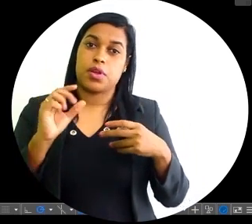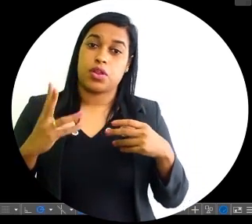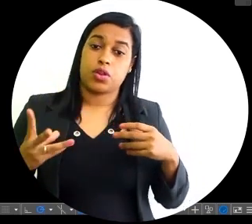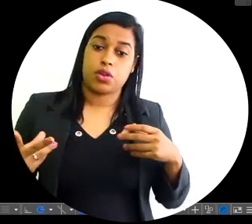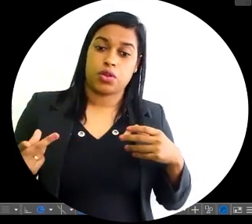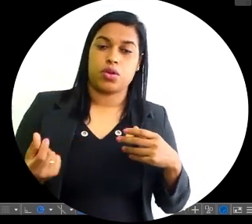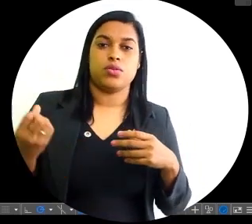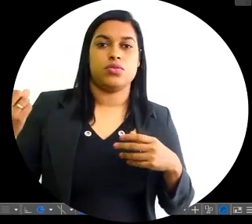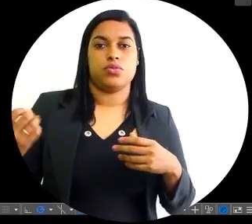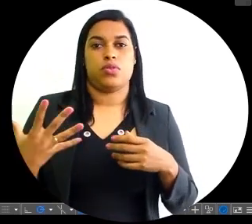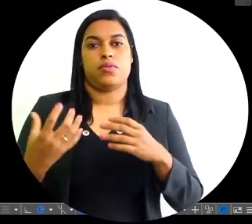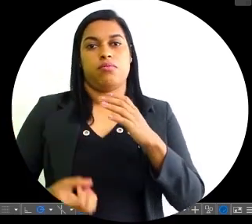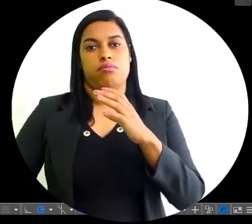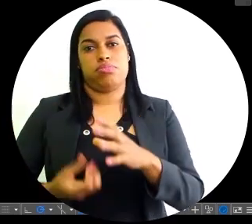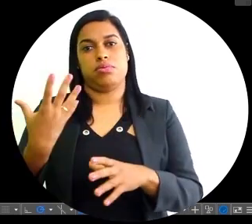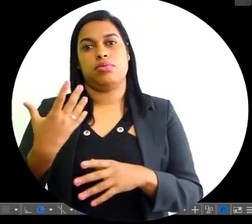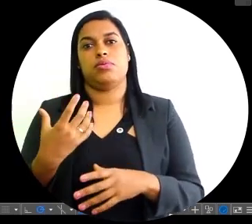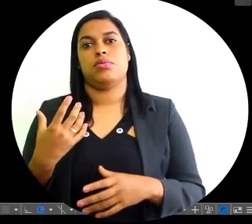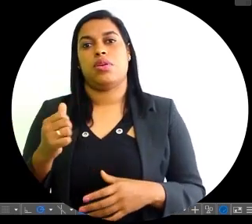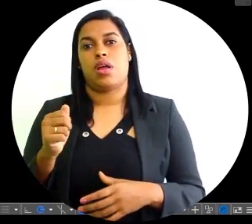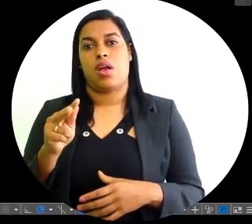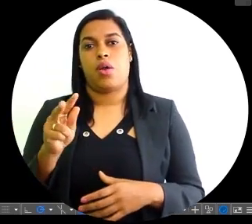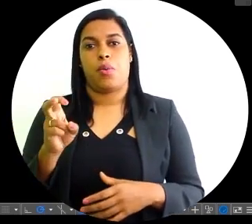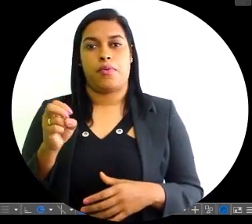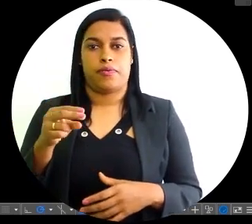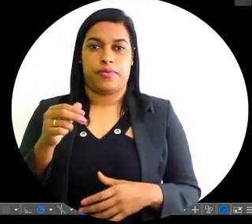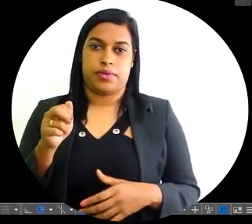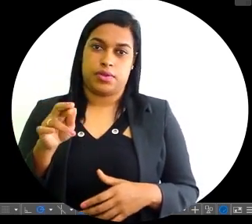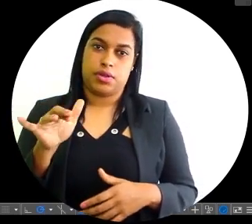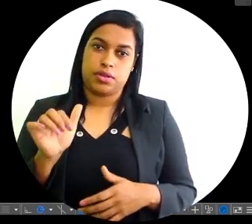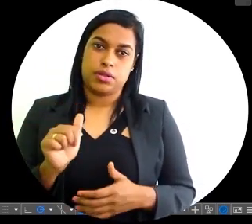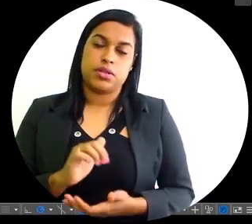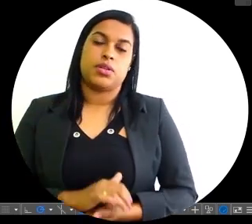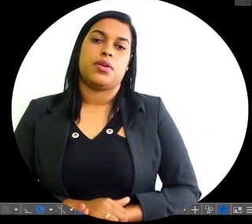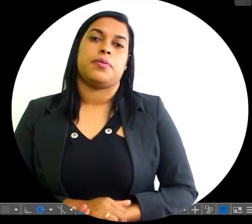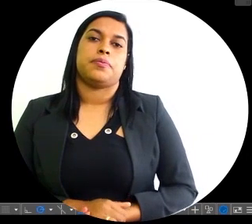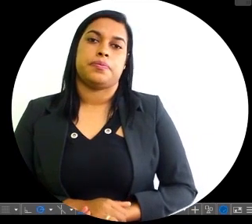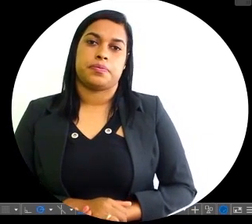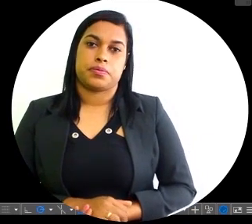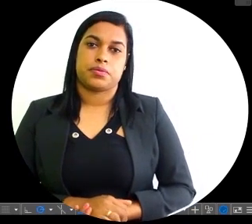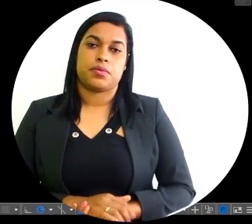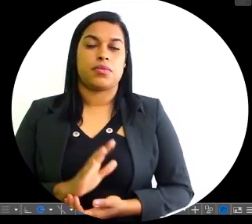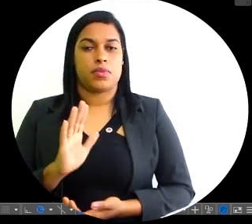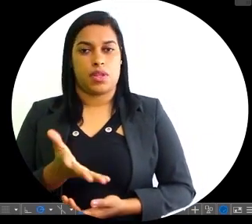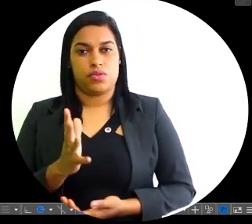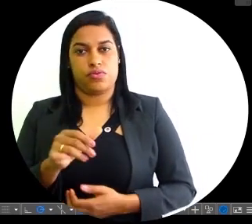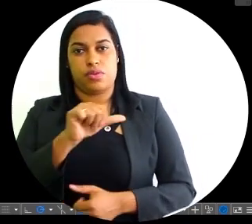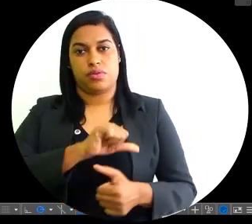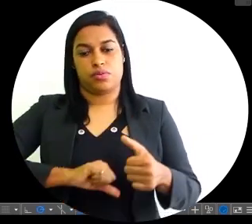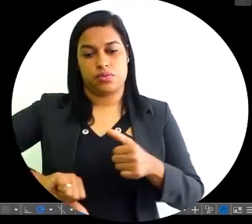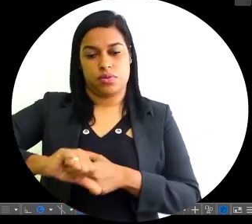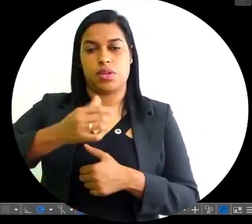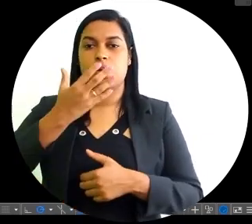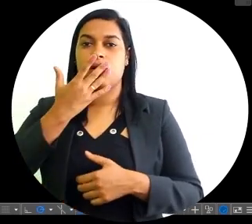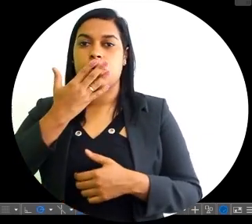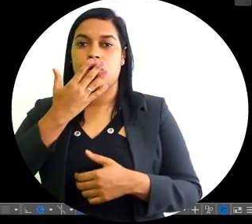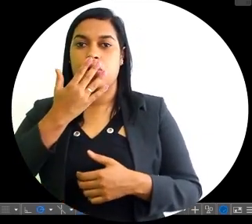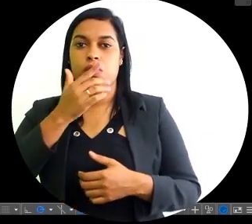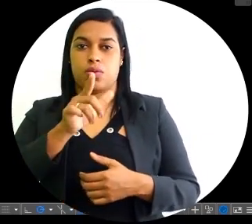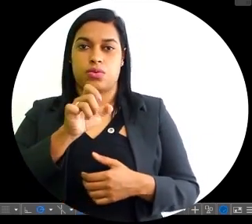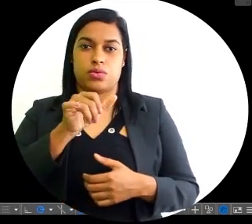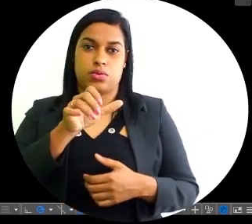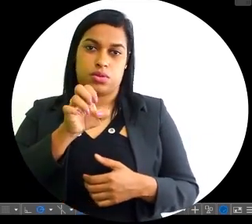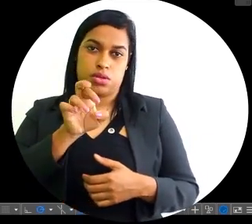layers que nós criamos. Então eu vou clicar aqui em alvenaria. Automaticamente, quando eu clicar em alvenaria, ele já altera a cor, que foi a cor do layer que